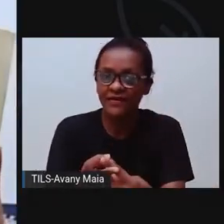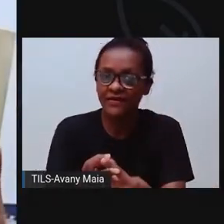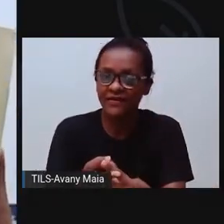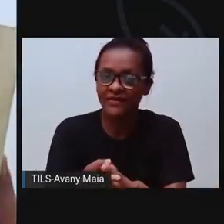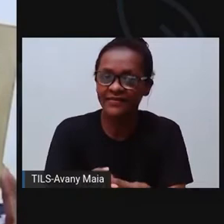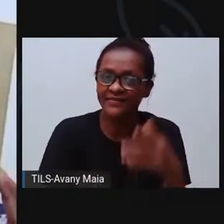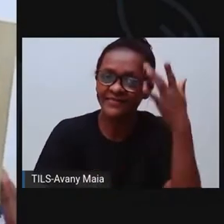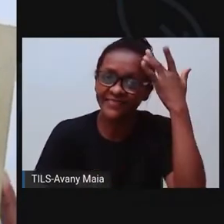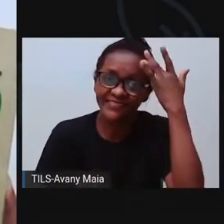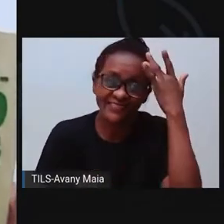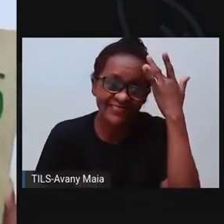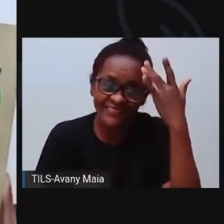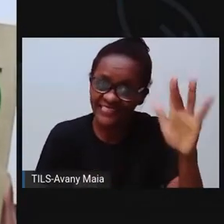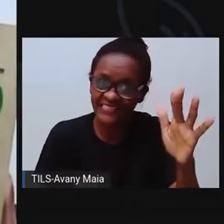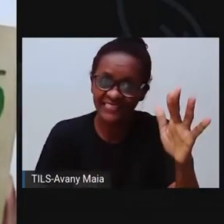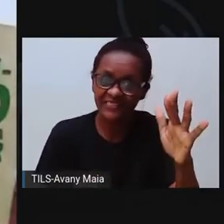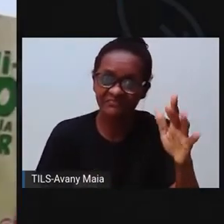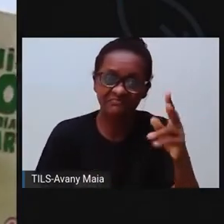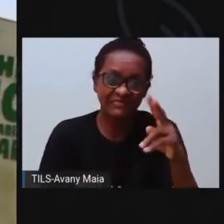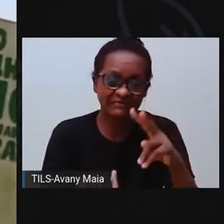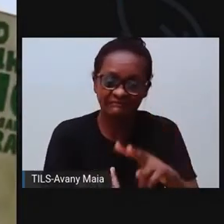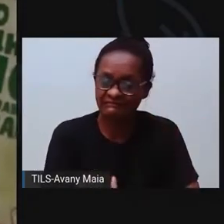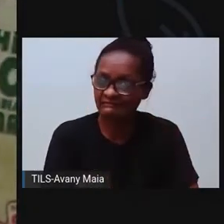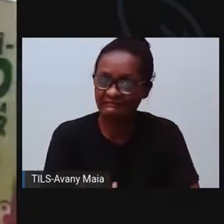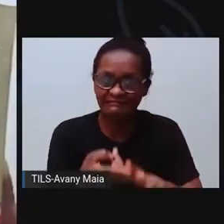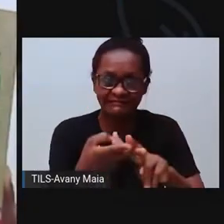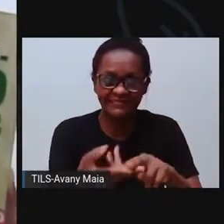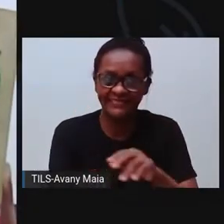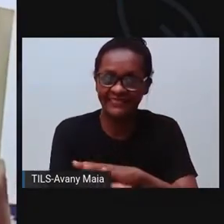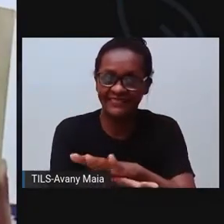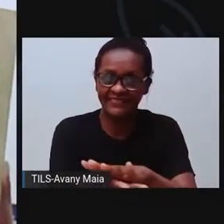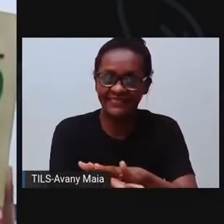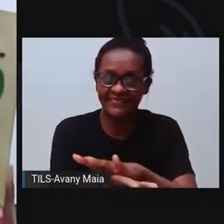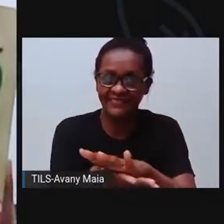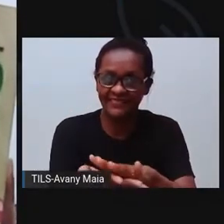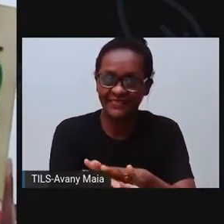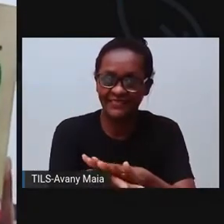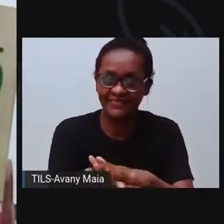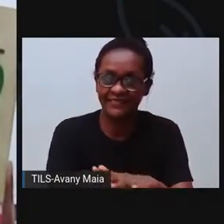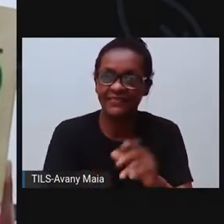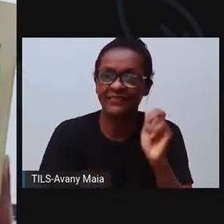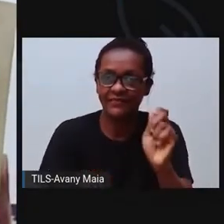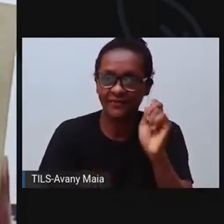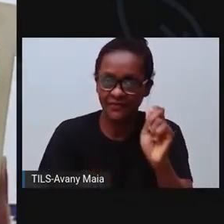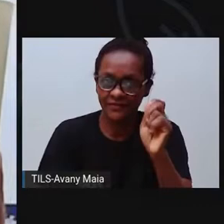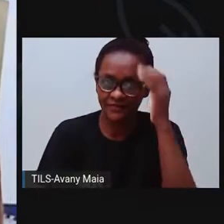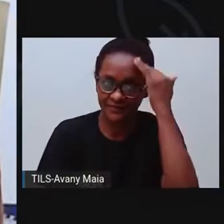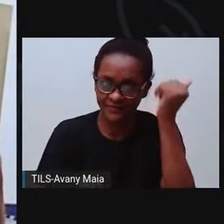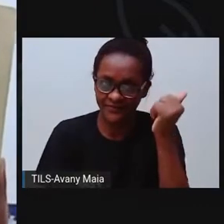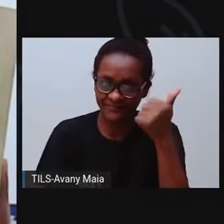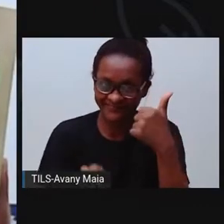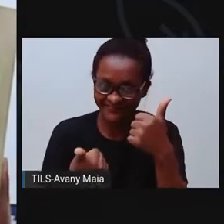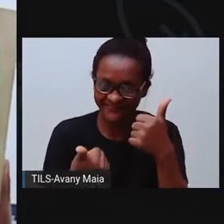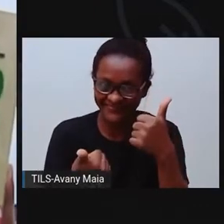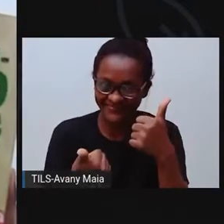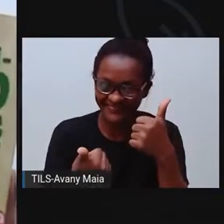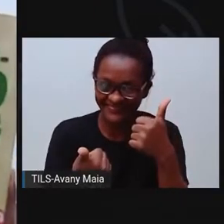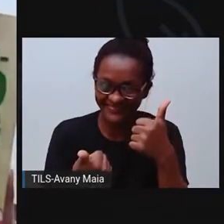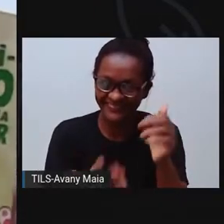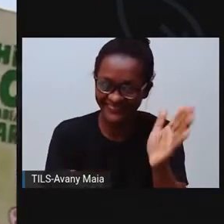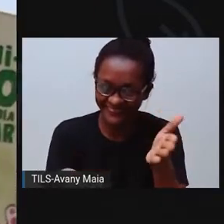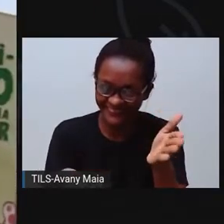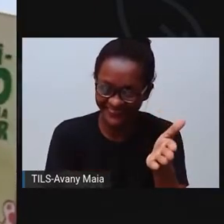ele não sabia esperar? E o que será que ele estava esperando? Vamos saber, vamos conhecer essa história? Quem está